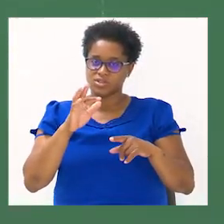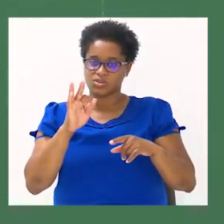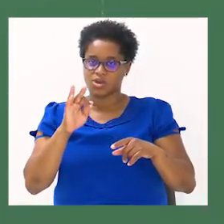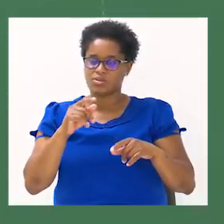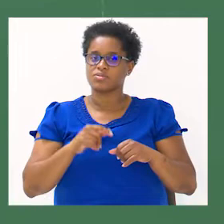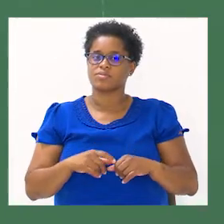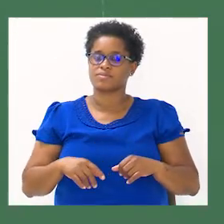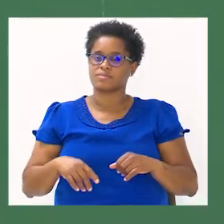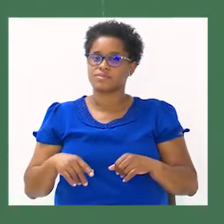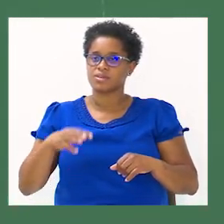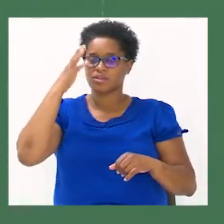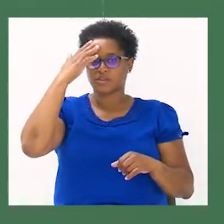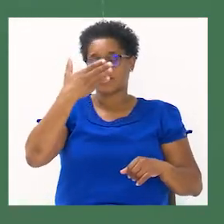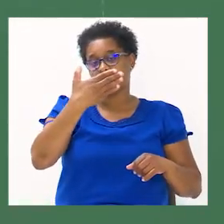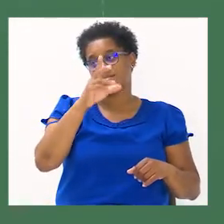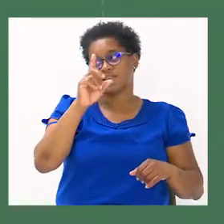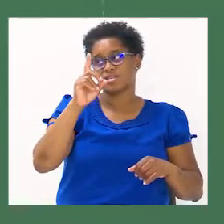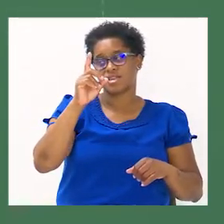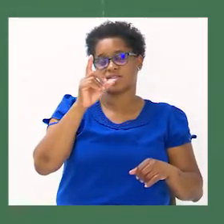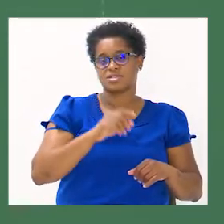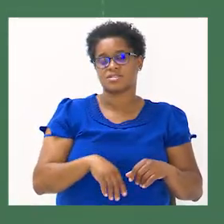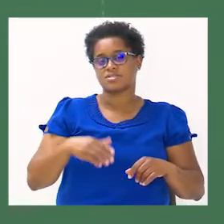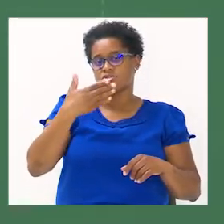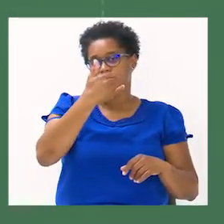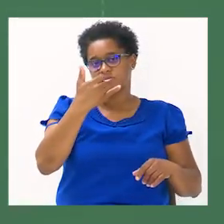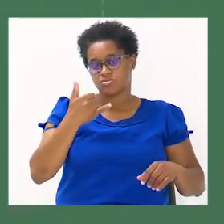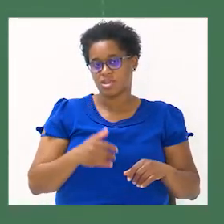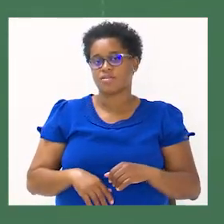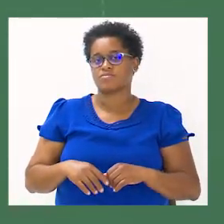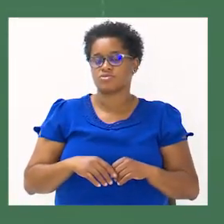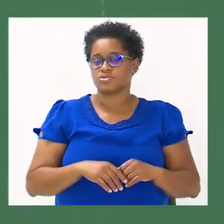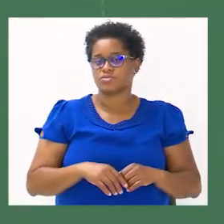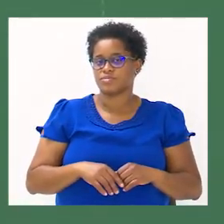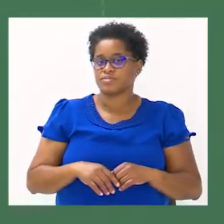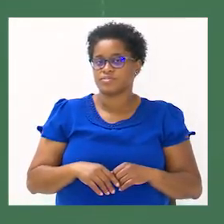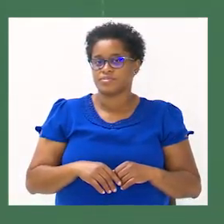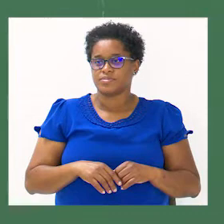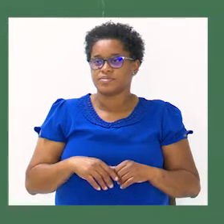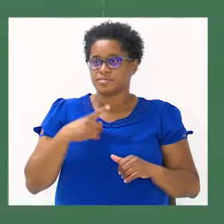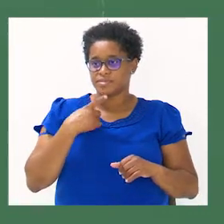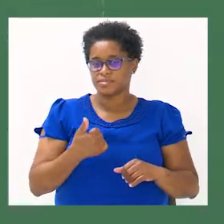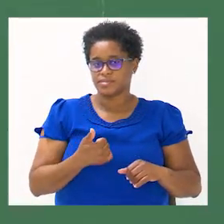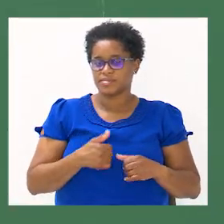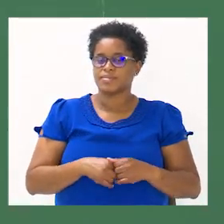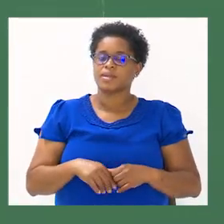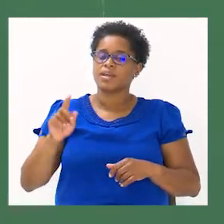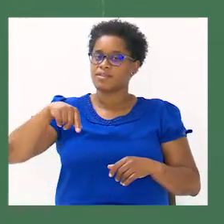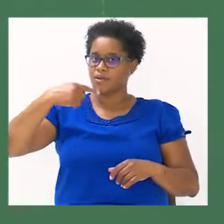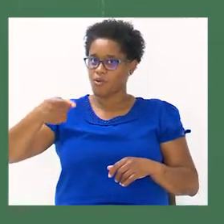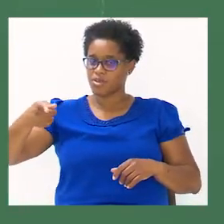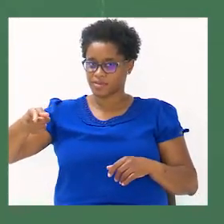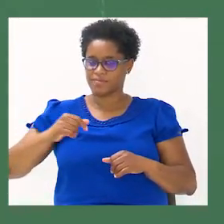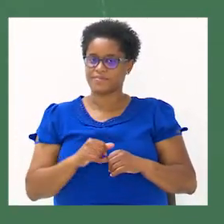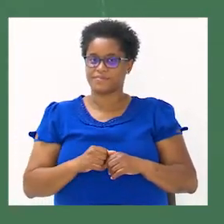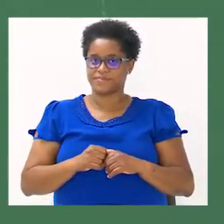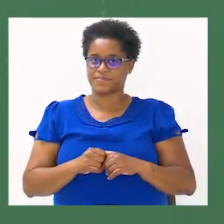passo a ter uma fração equivalente 16 dozeavos. ok?